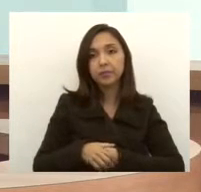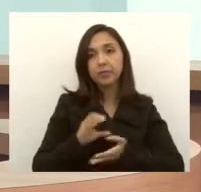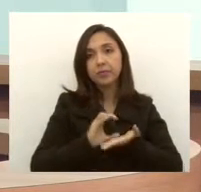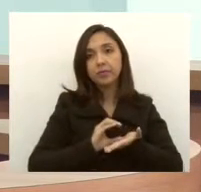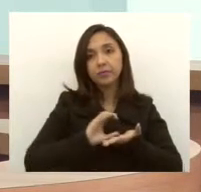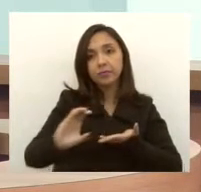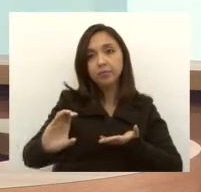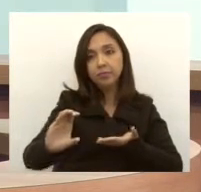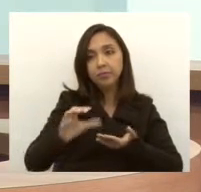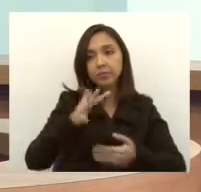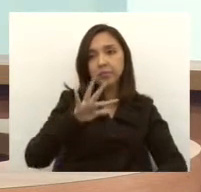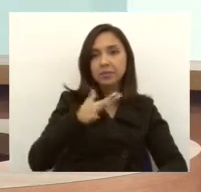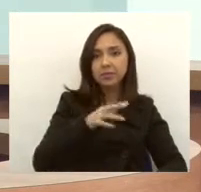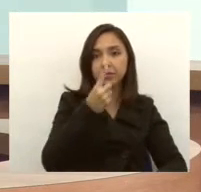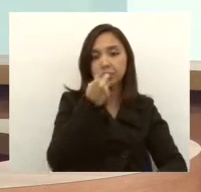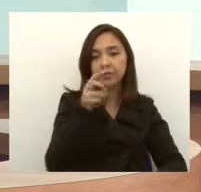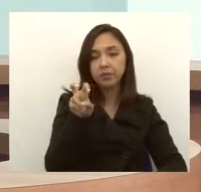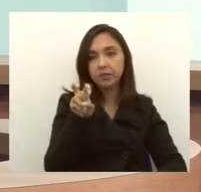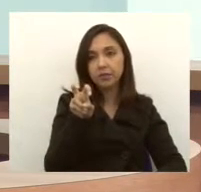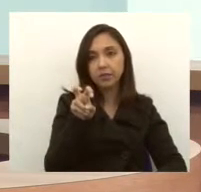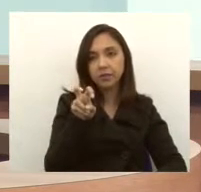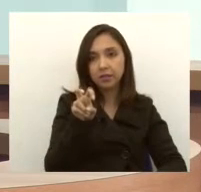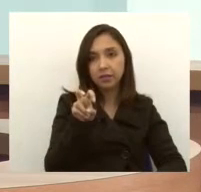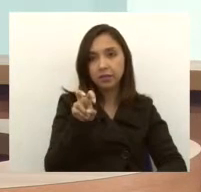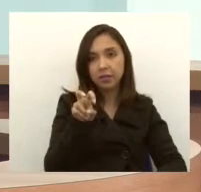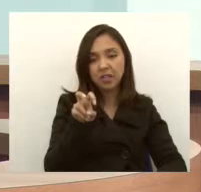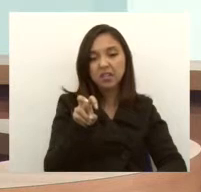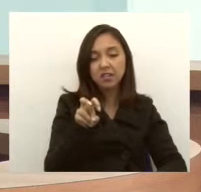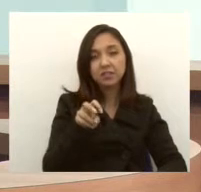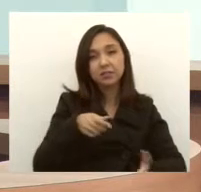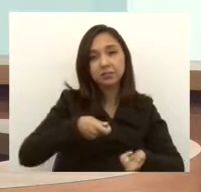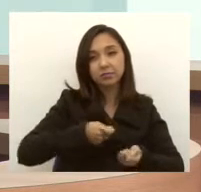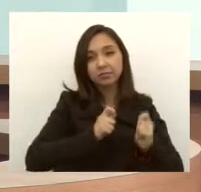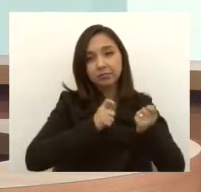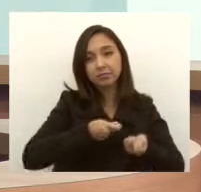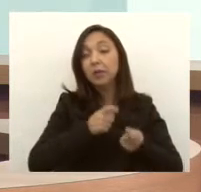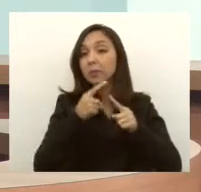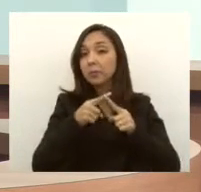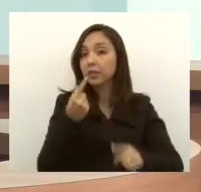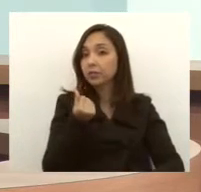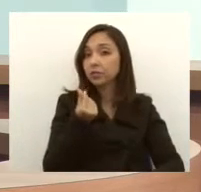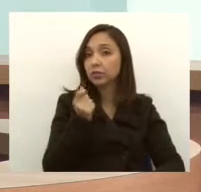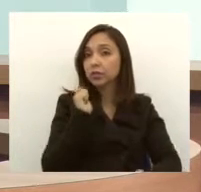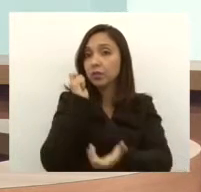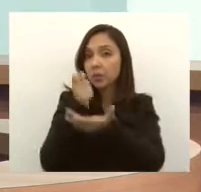devolver em torno de 15 retroescavadeiras porque